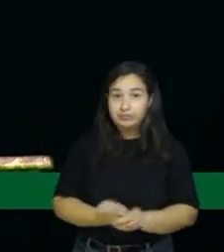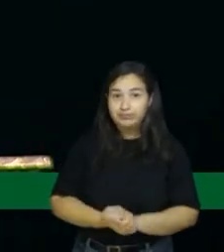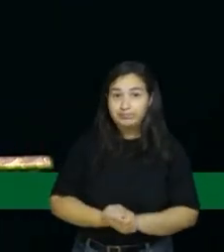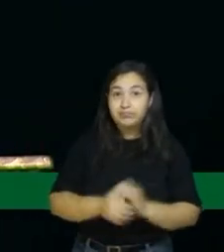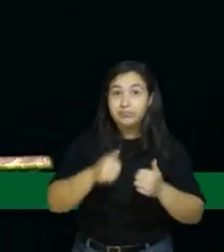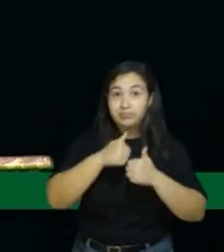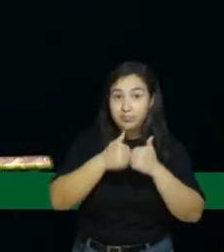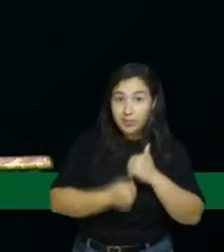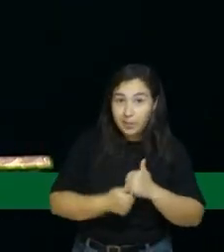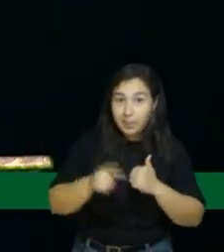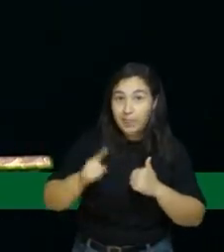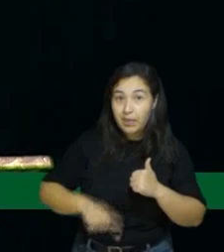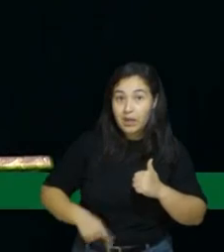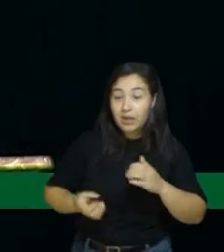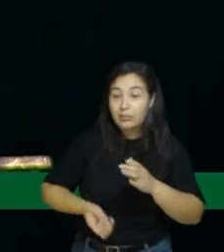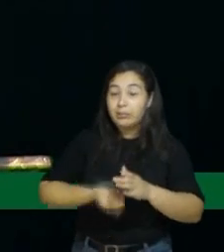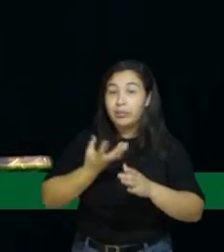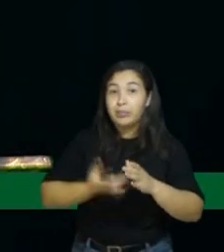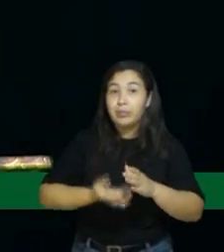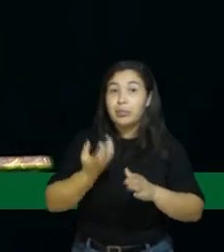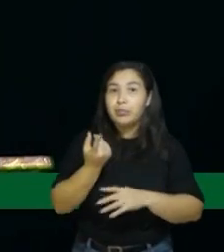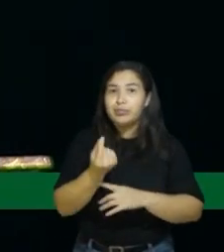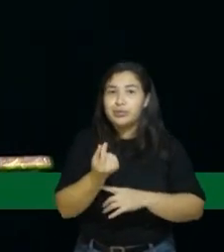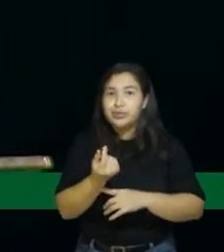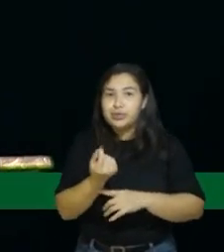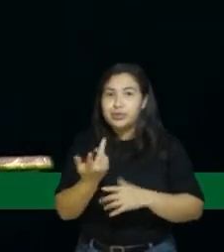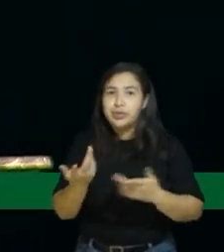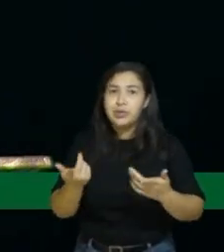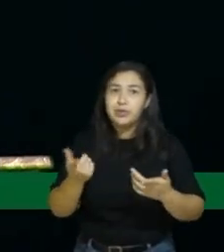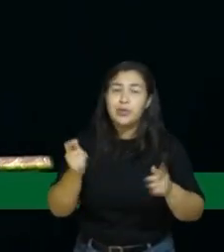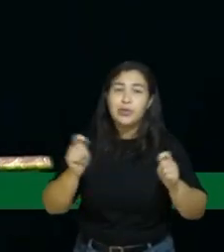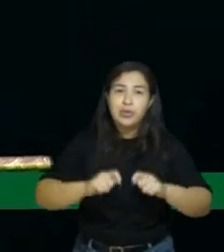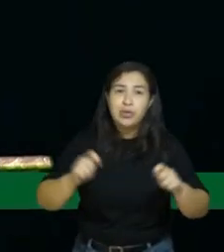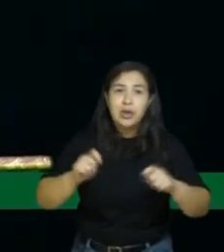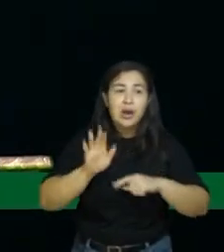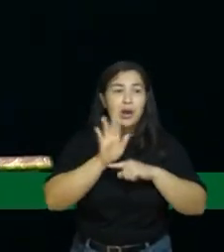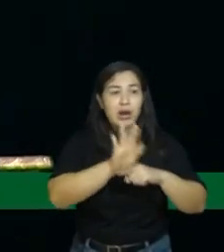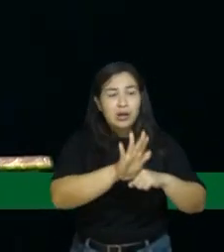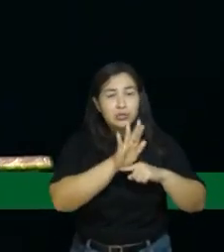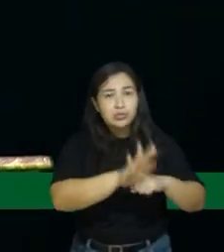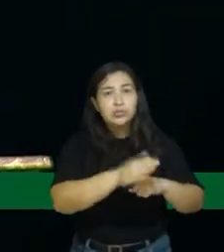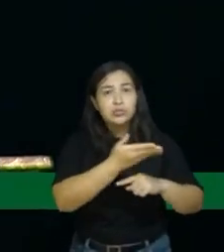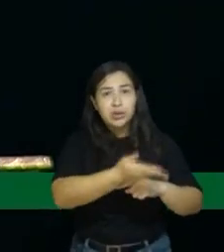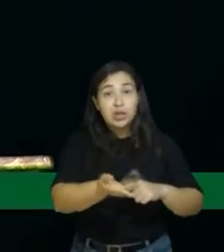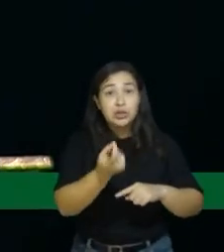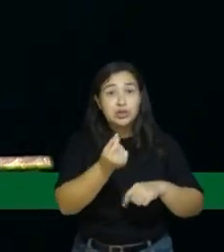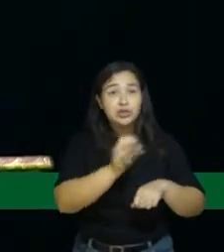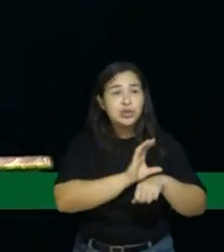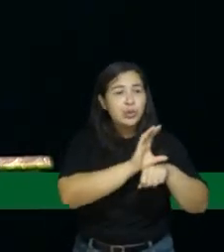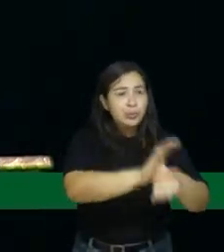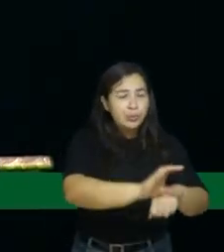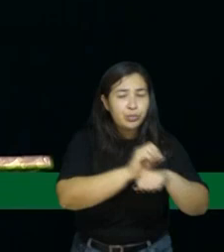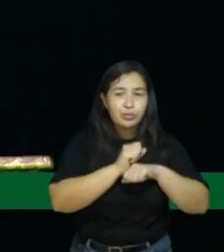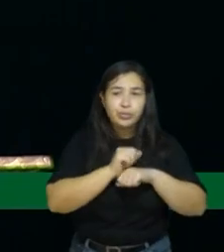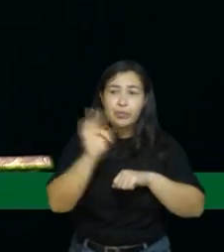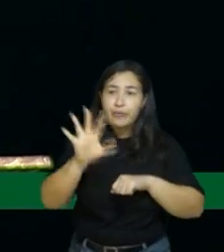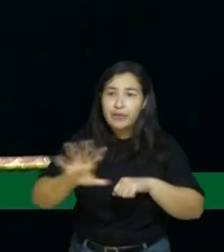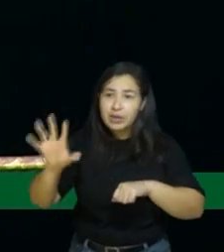renda pras famílias tem bolsa atleta Municipal bolsa atleta Estadual bolsa atleta